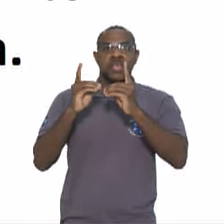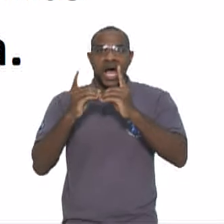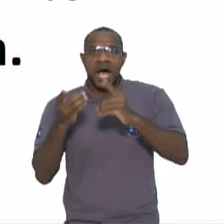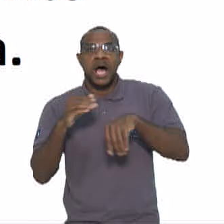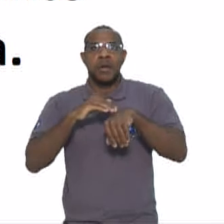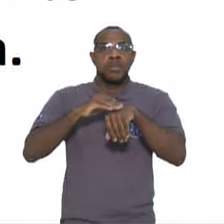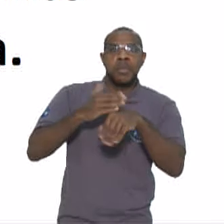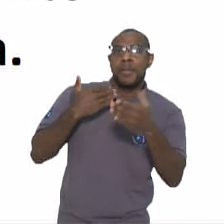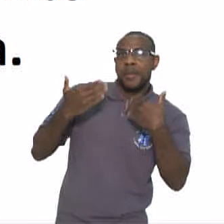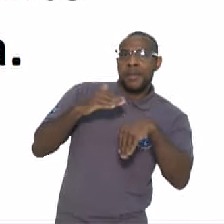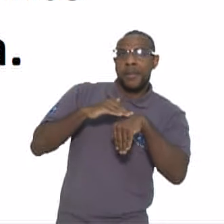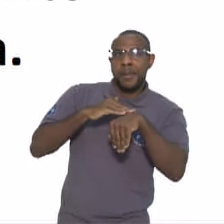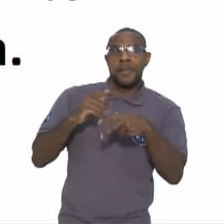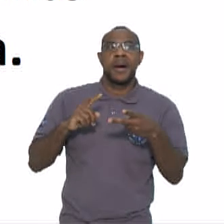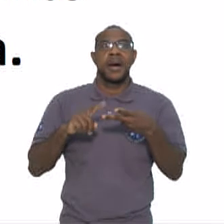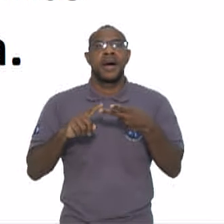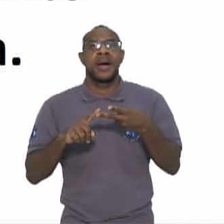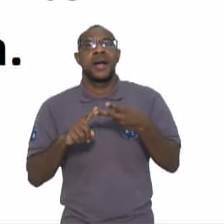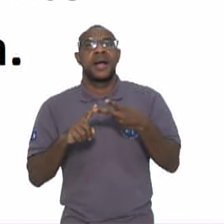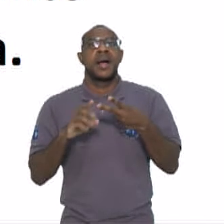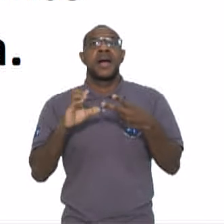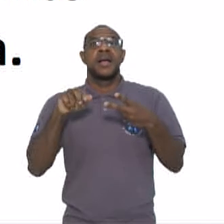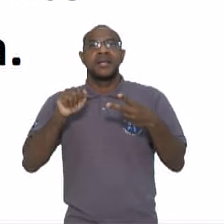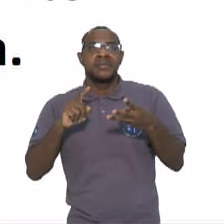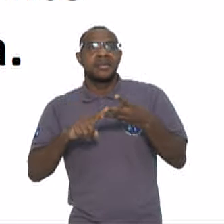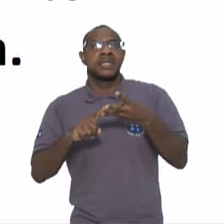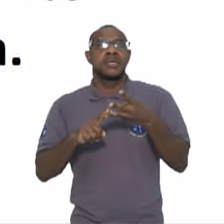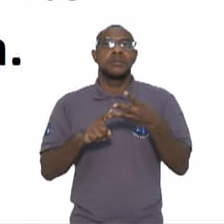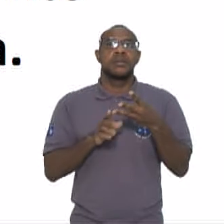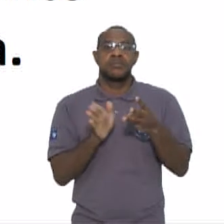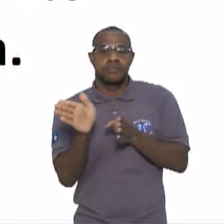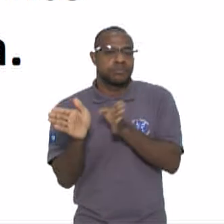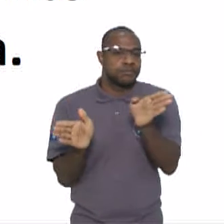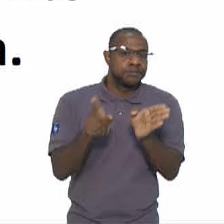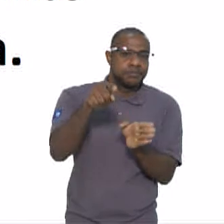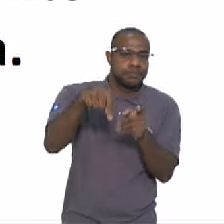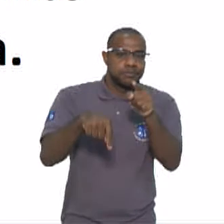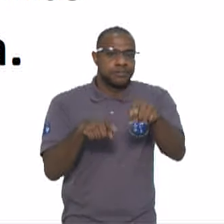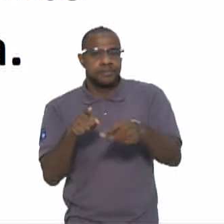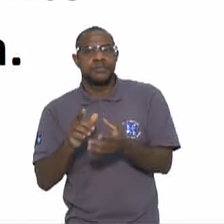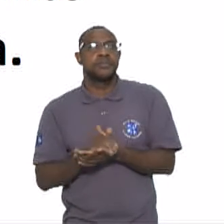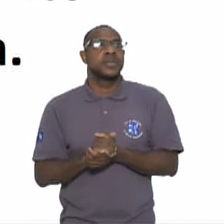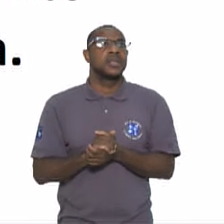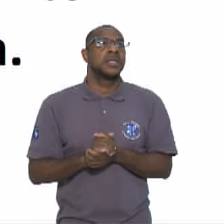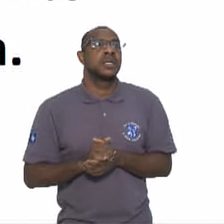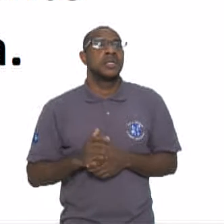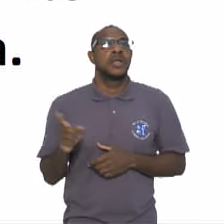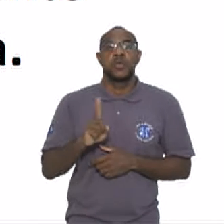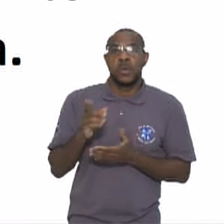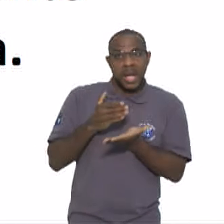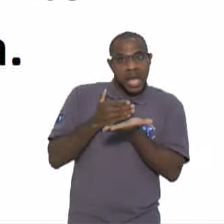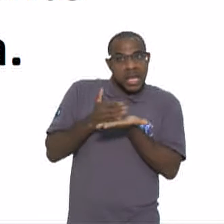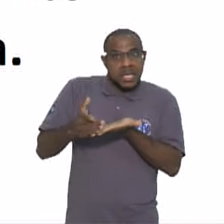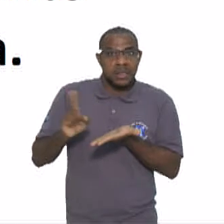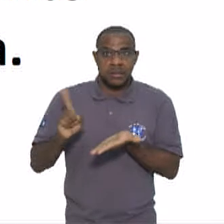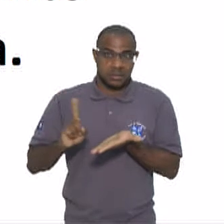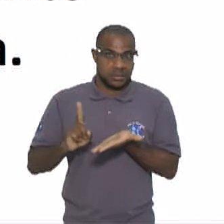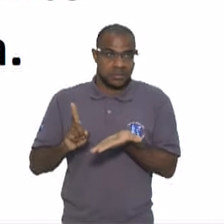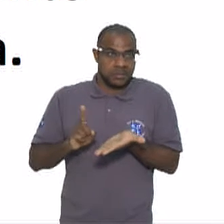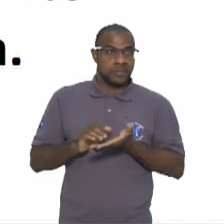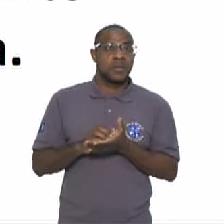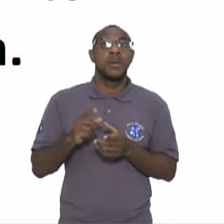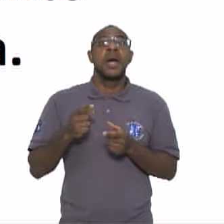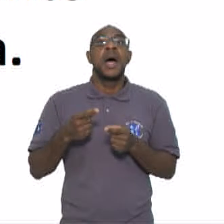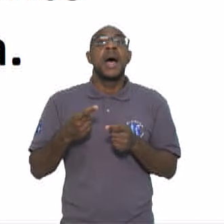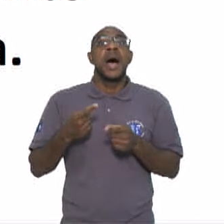em sequências deveria ser, né? Diálogos e indicações técnicas do filme. Não é a parte inicial, antes é importante